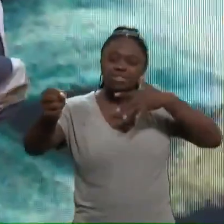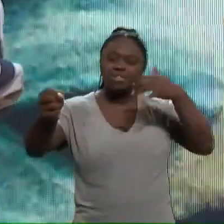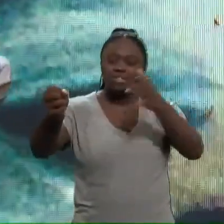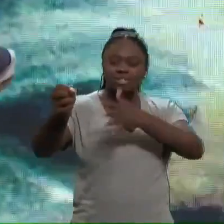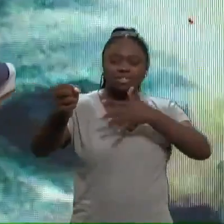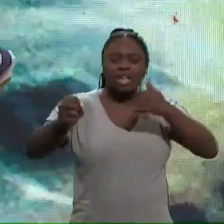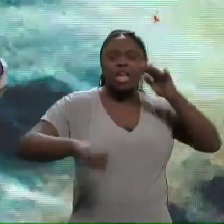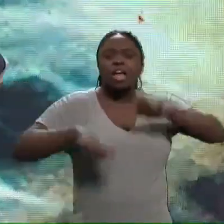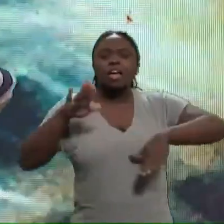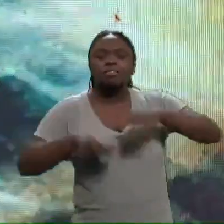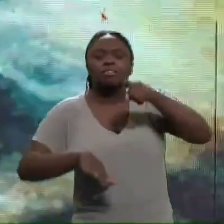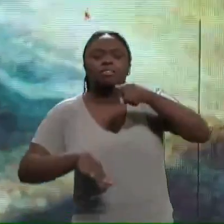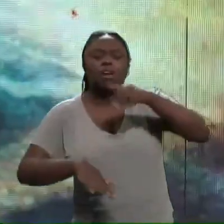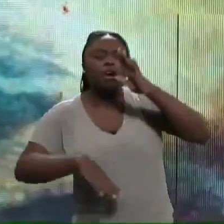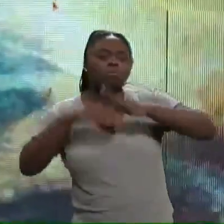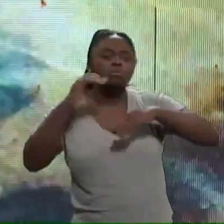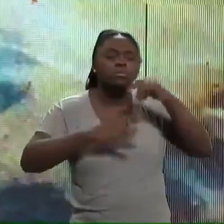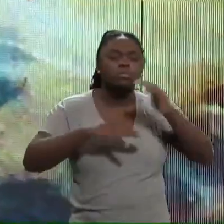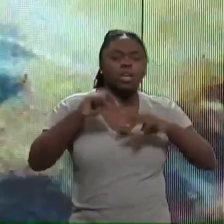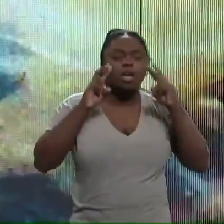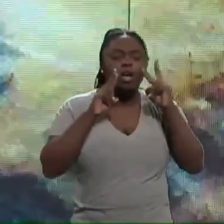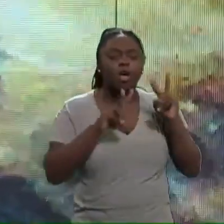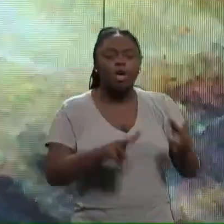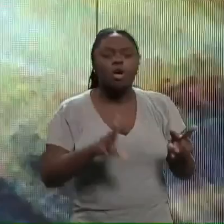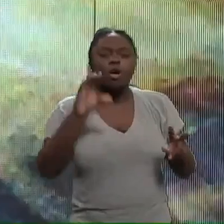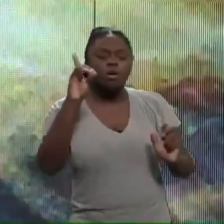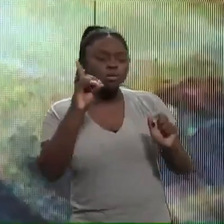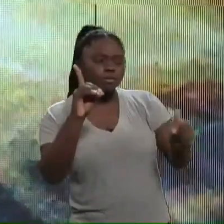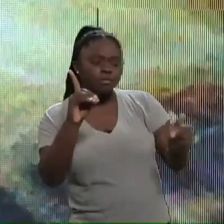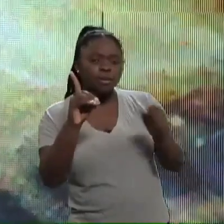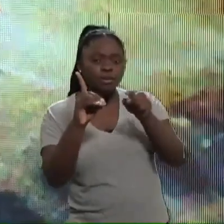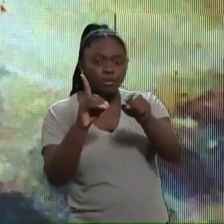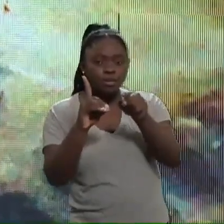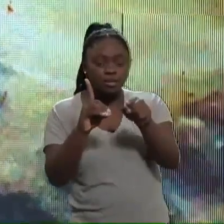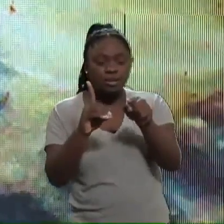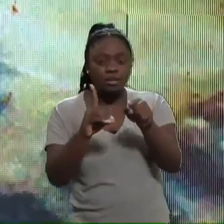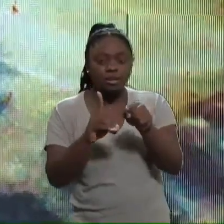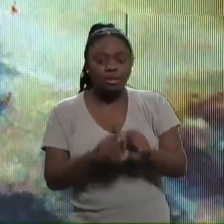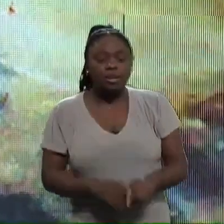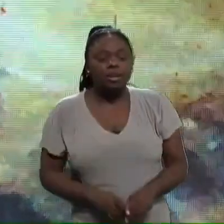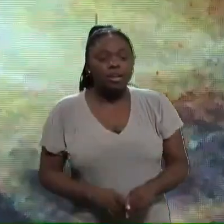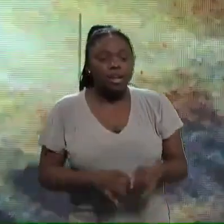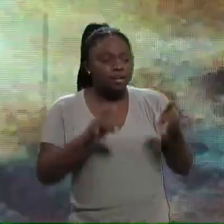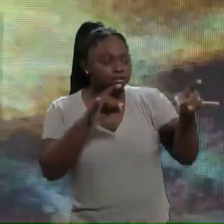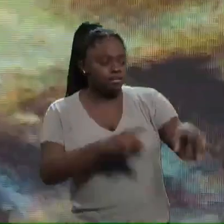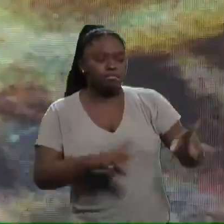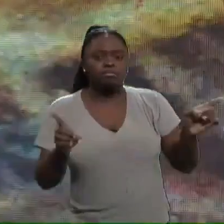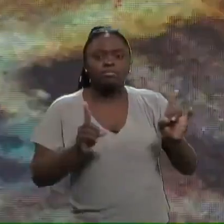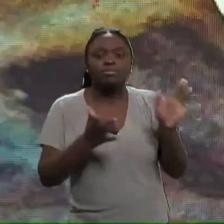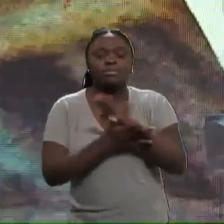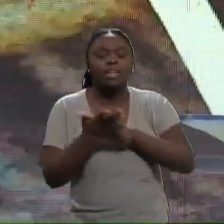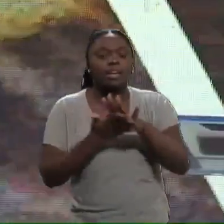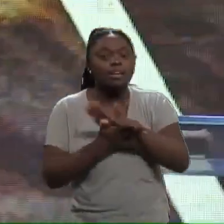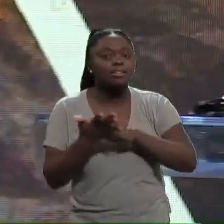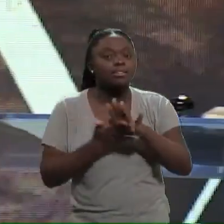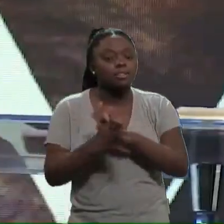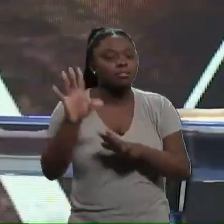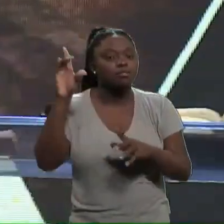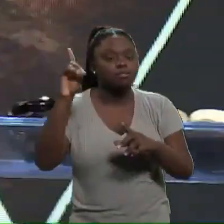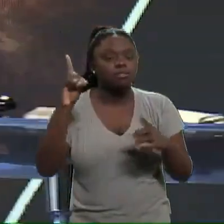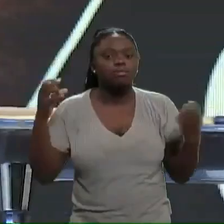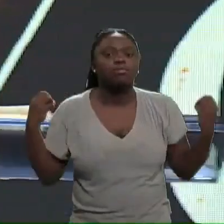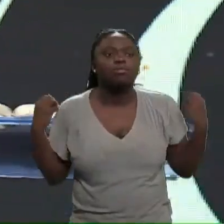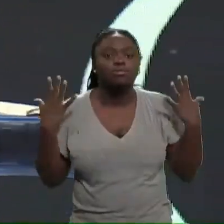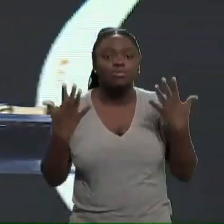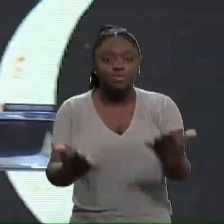suas habilidades e as coisas insólitas que Deus faz com você. Deixa eu te falar, não desperdice nada daquilo que Deus tem